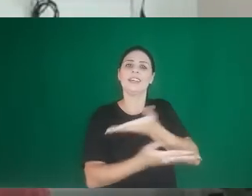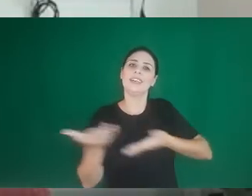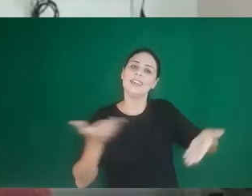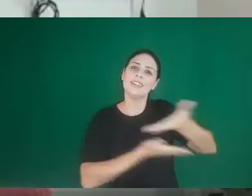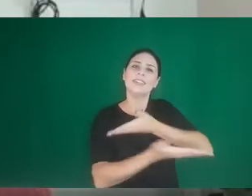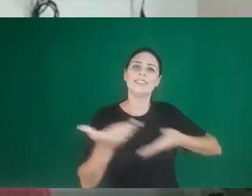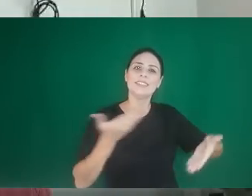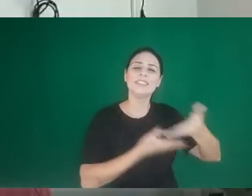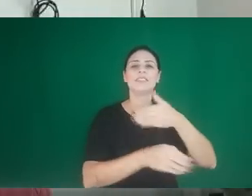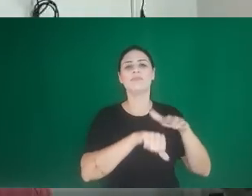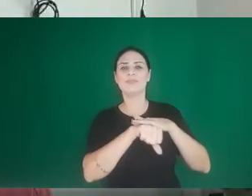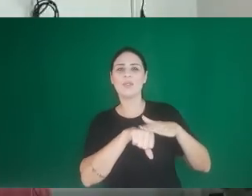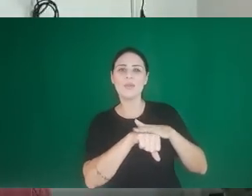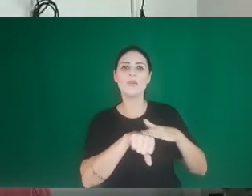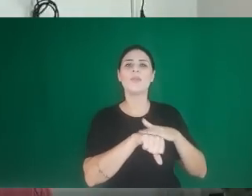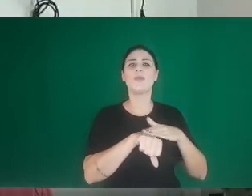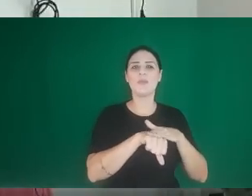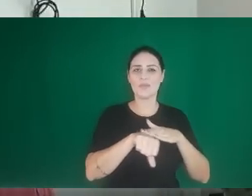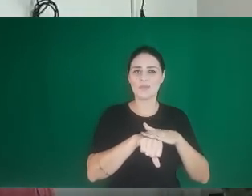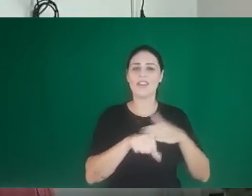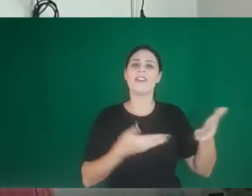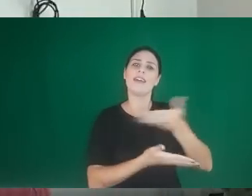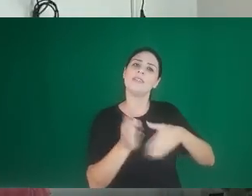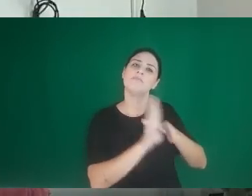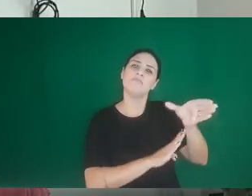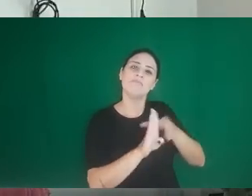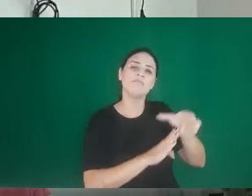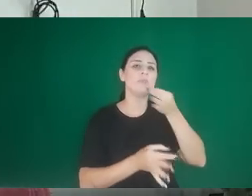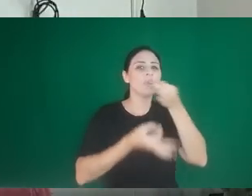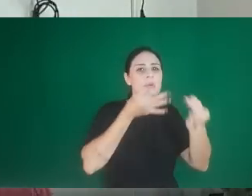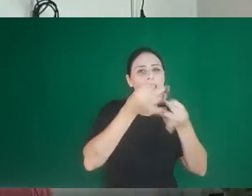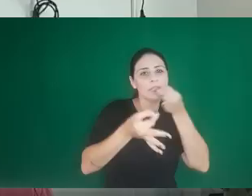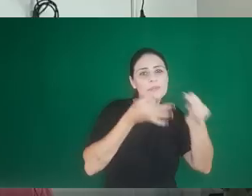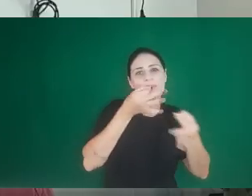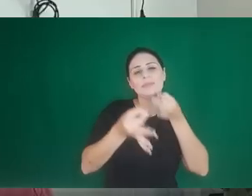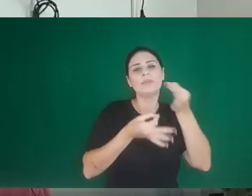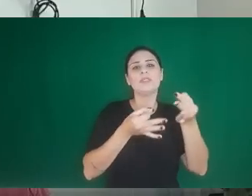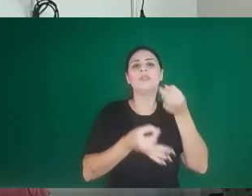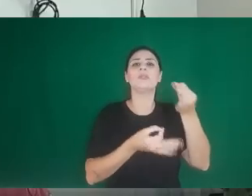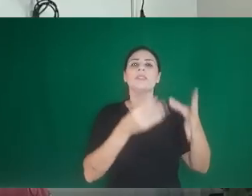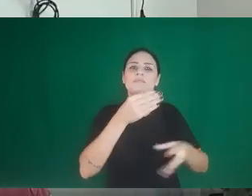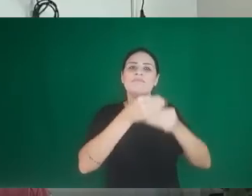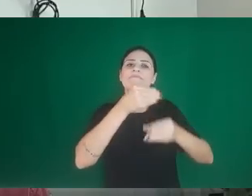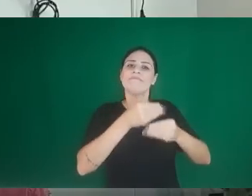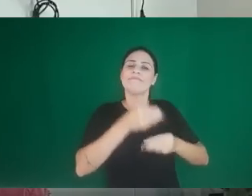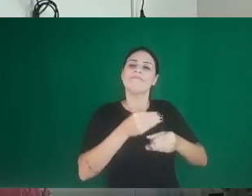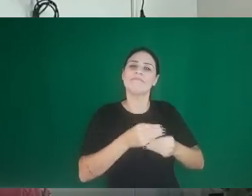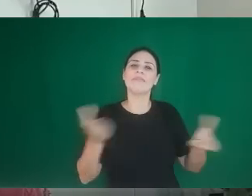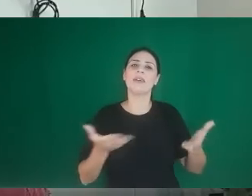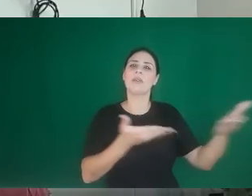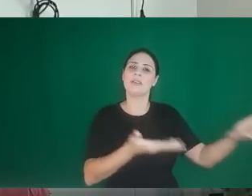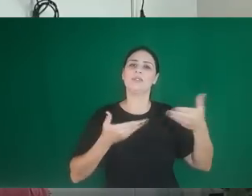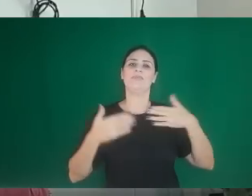colaborar conosco nos diálogos, nas conversas, nas sugestões, proposições, né? Para dar